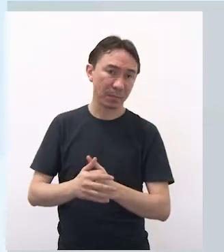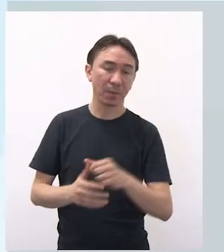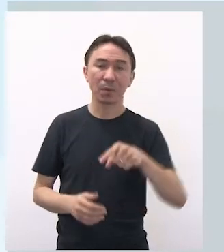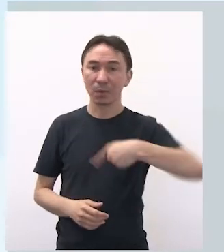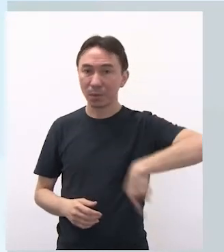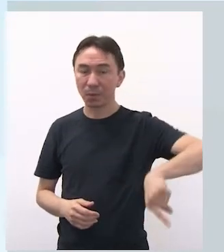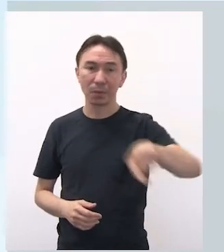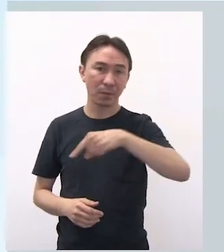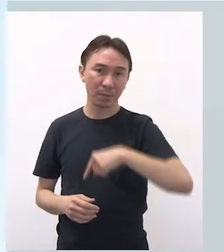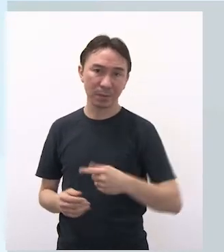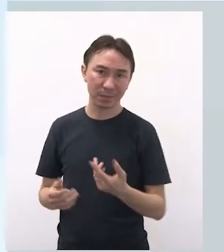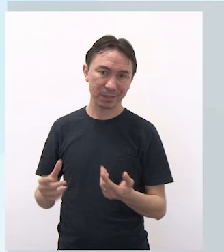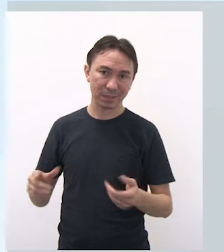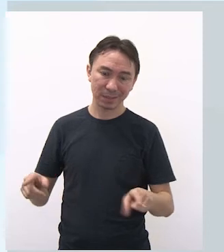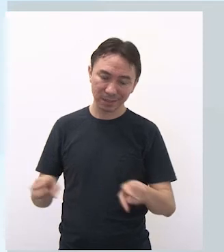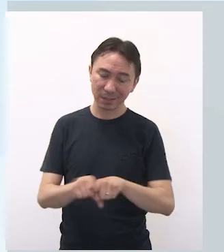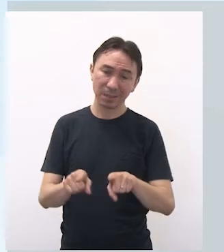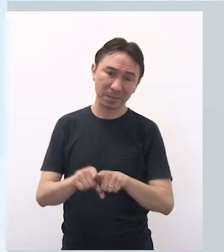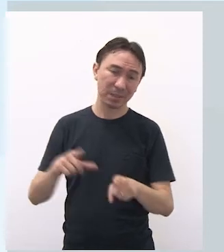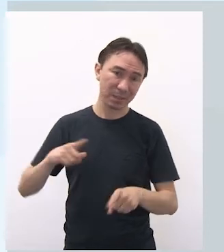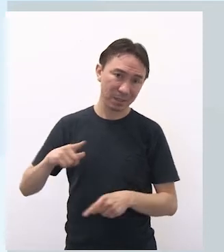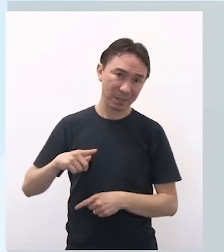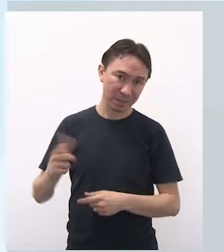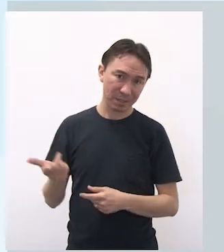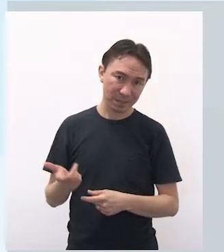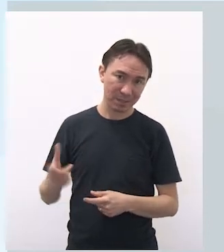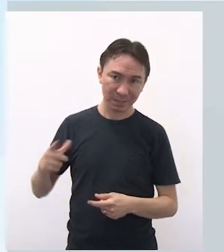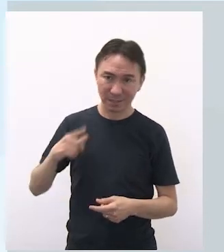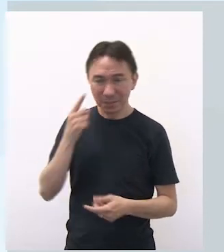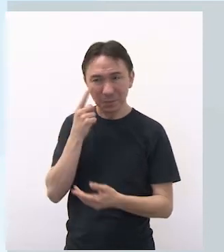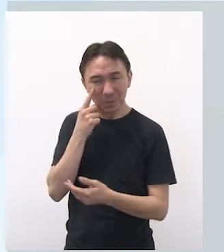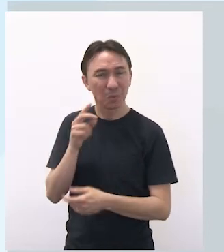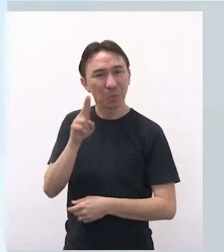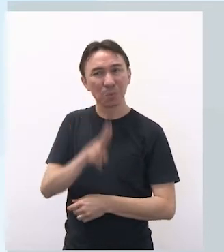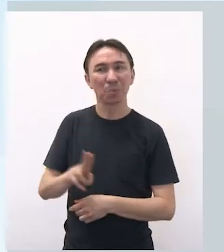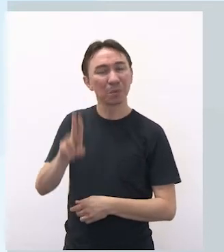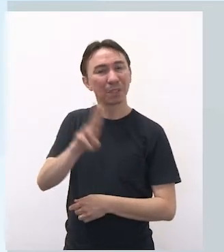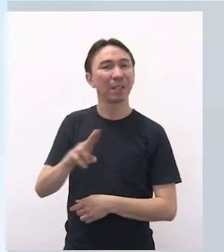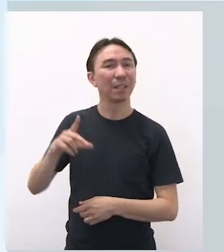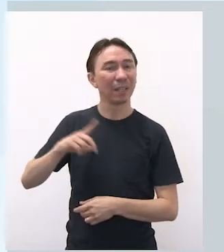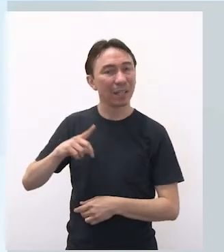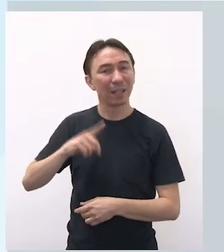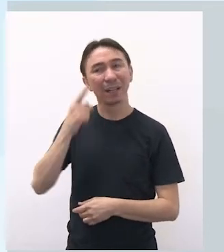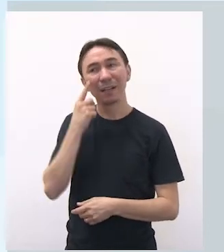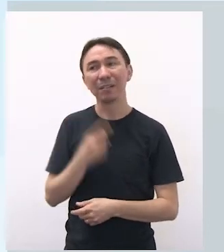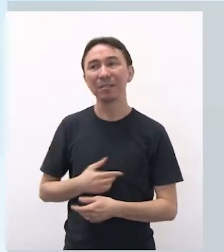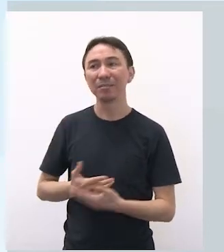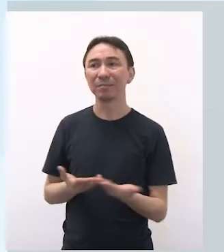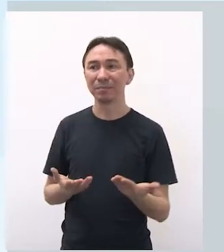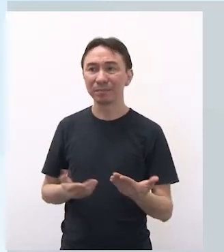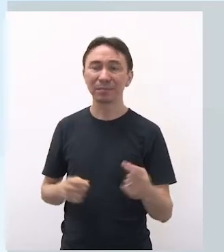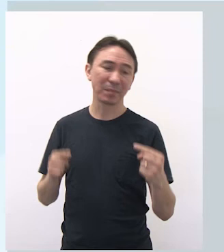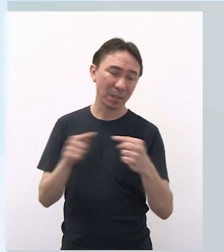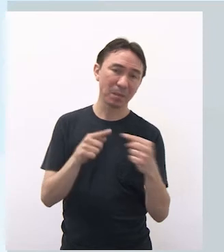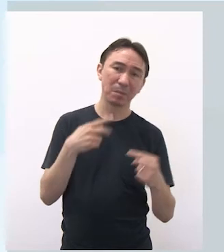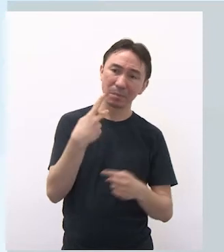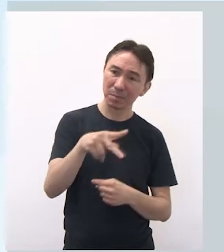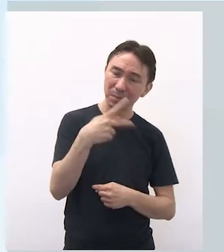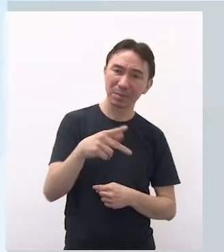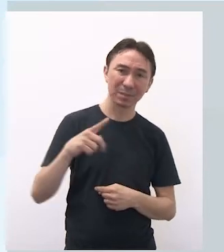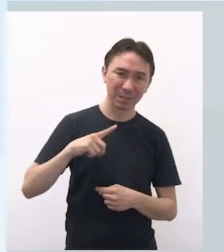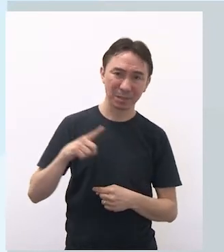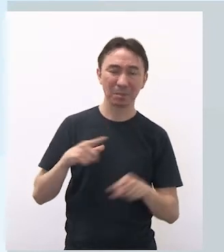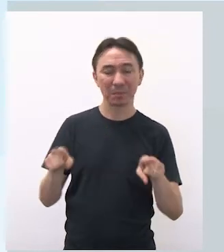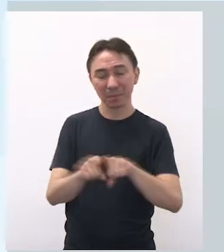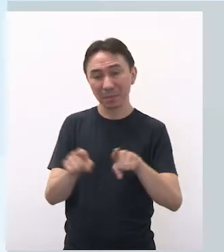de referência que conversa, fazendo o alinhamento dessa matriz de referência com a escala de proficiência e com